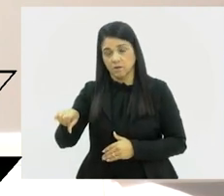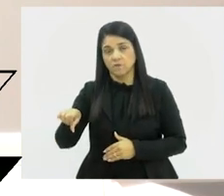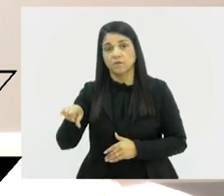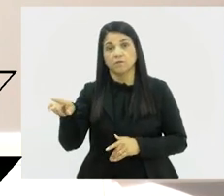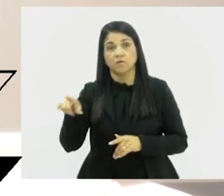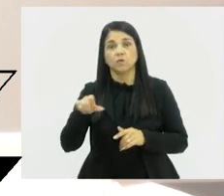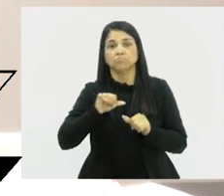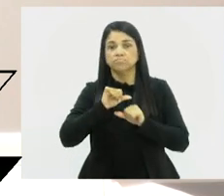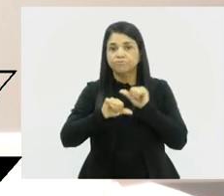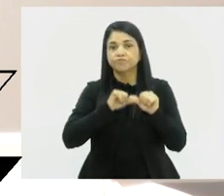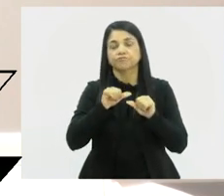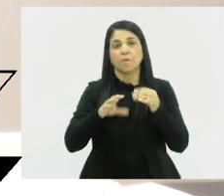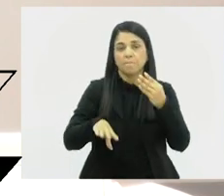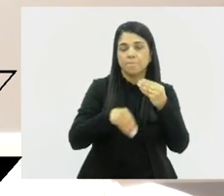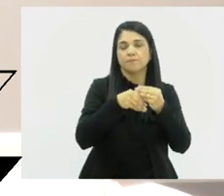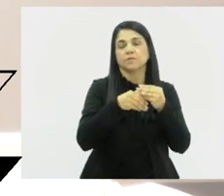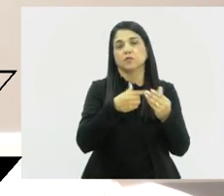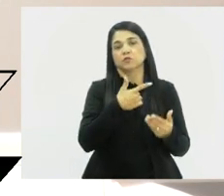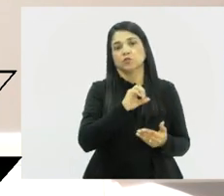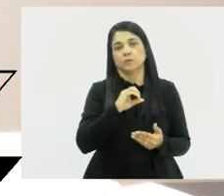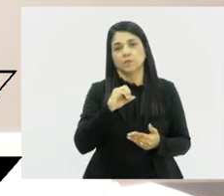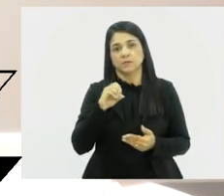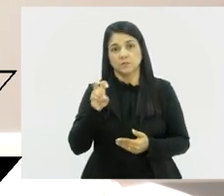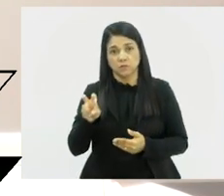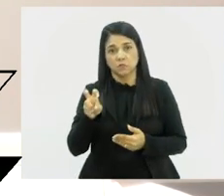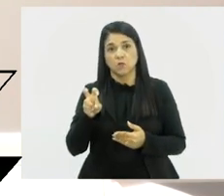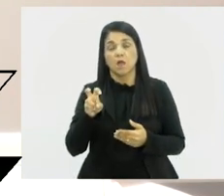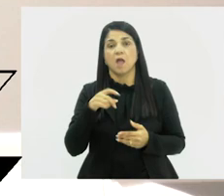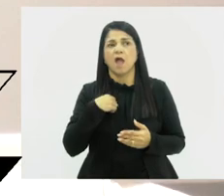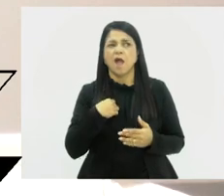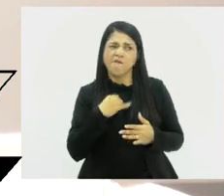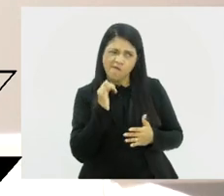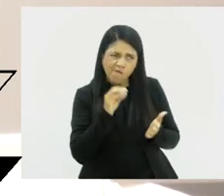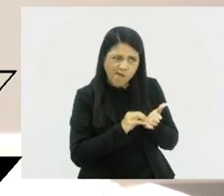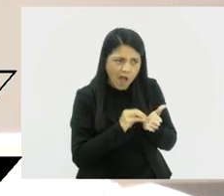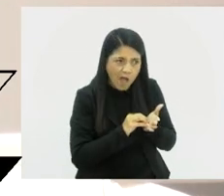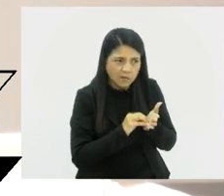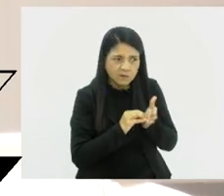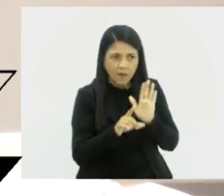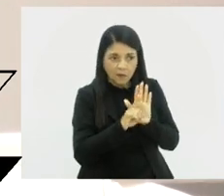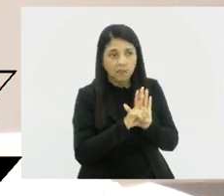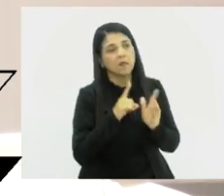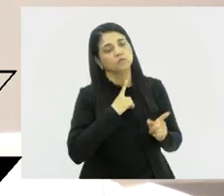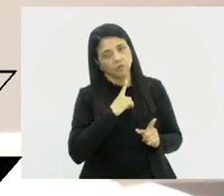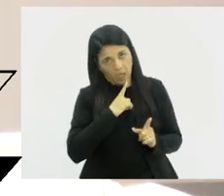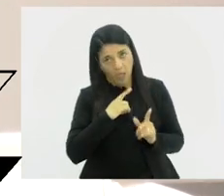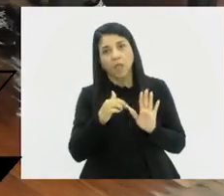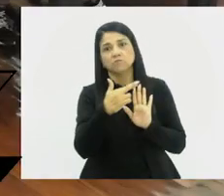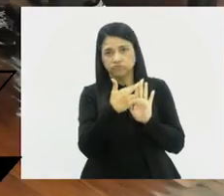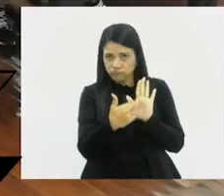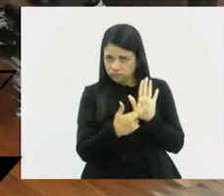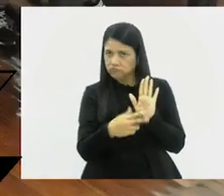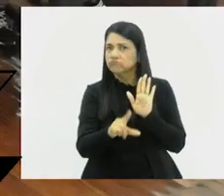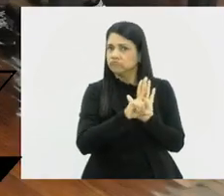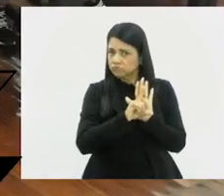lei de 2005. Alguém vai dizer, não, falta regulamentação. Tem uma regulamentação. Eventualmente, ela poderia